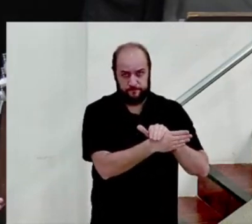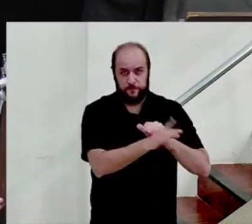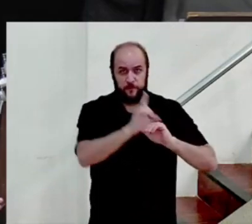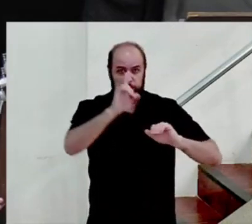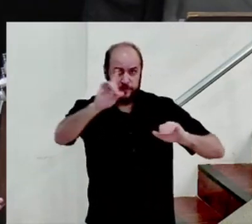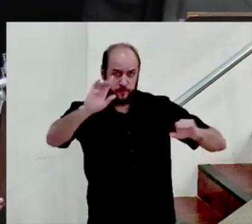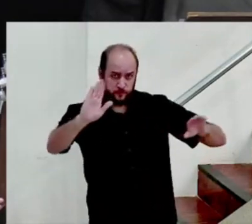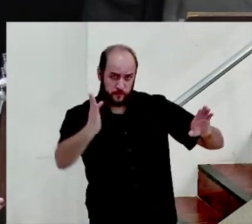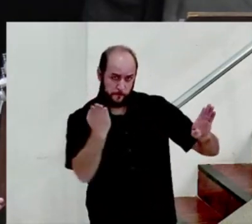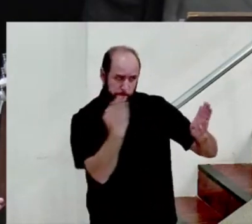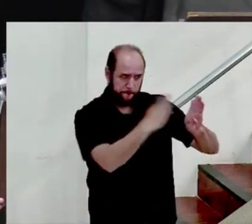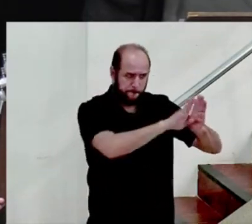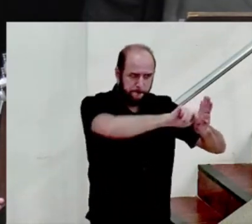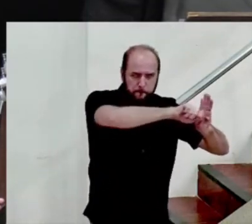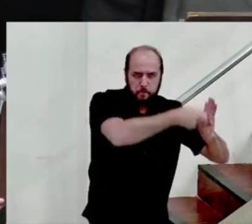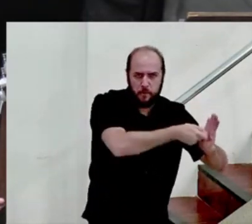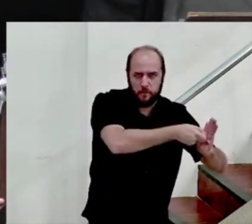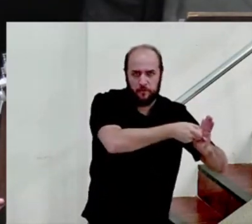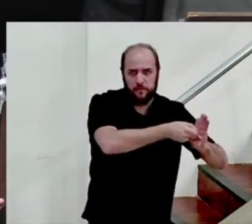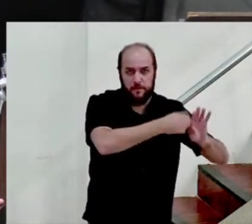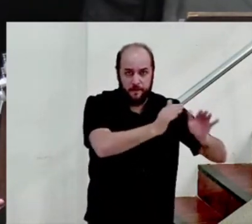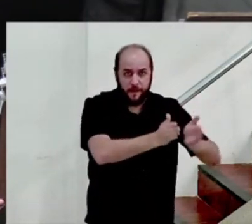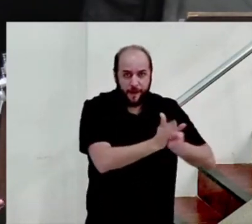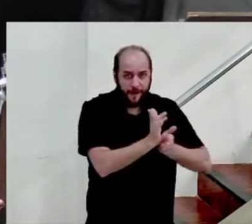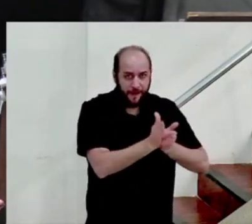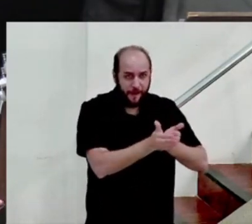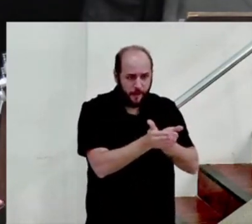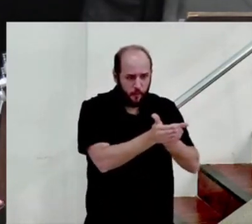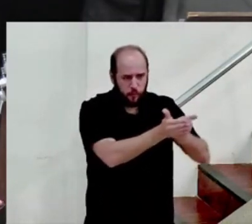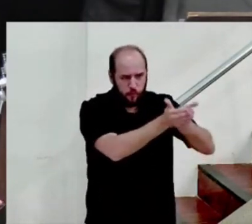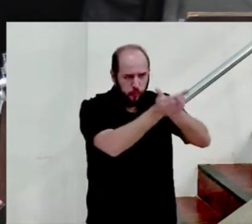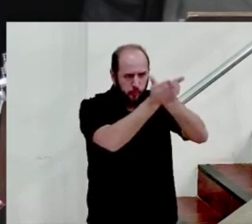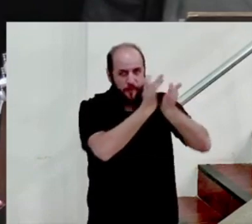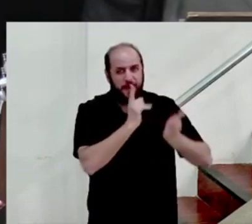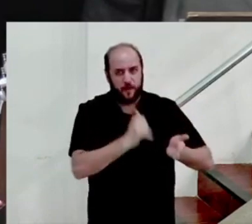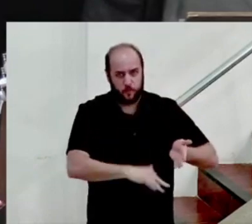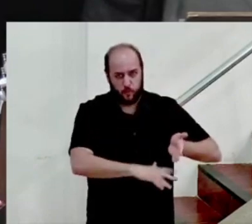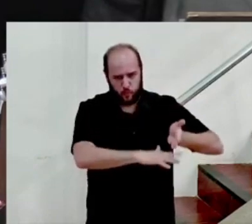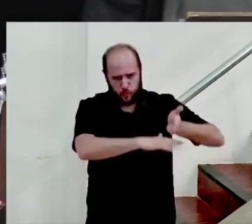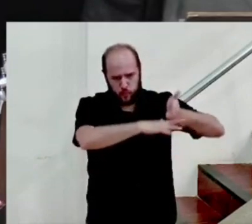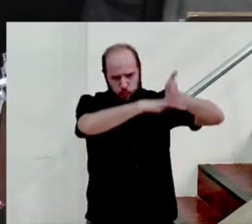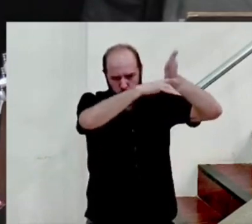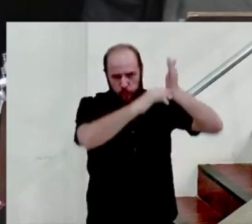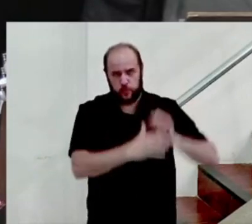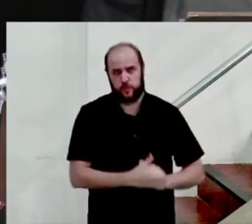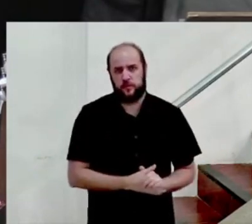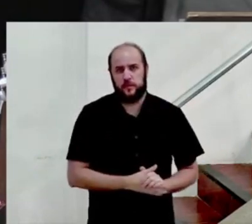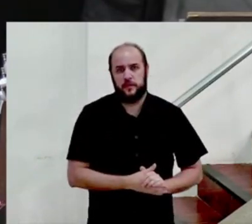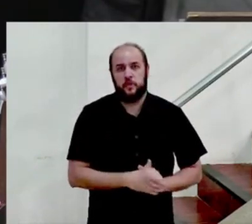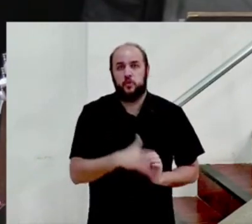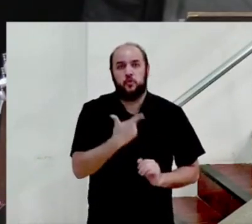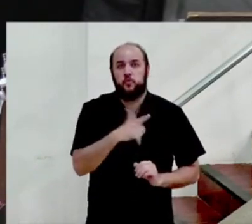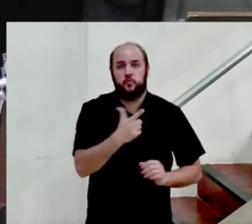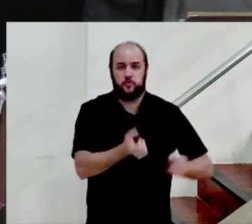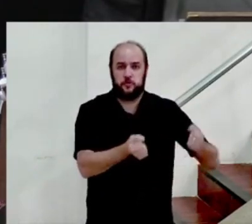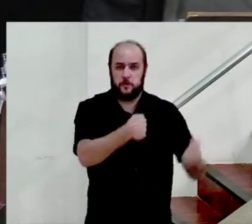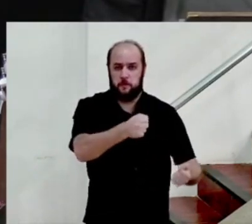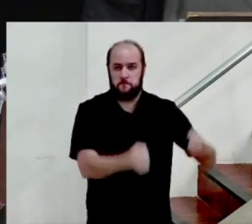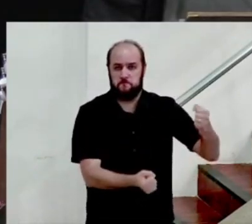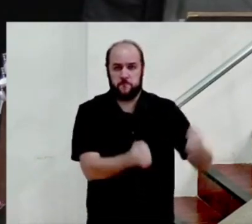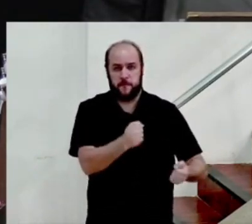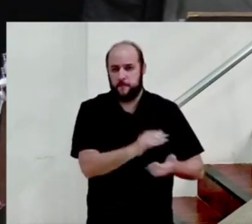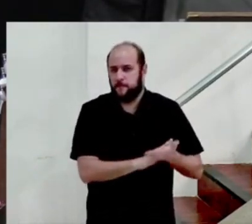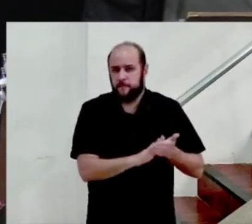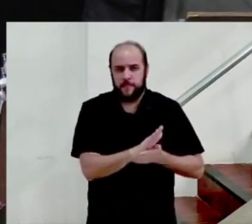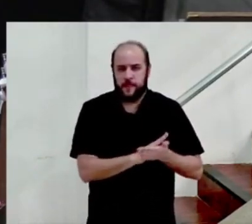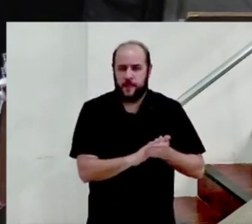porta atrás, e a arca é levantada pelas águas, uma arca que não tinha leme, uma arca que não tinha velas